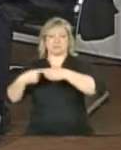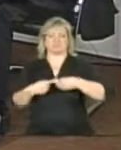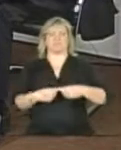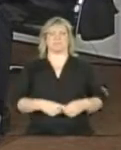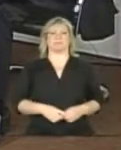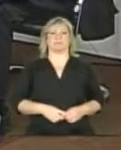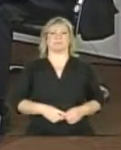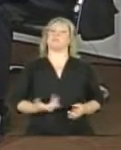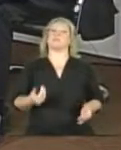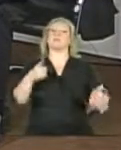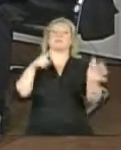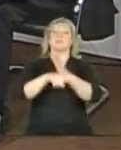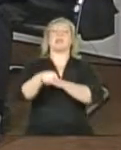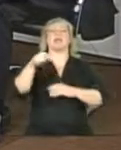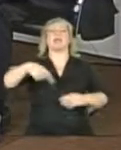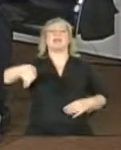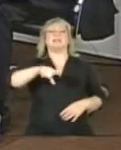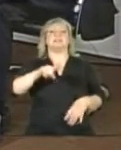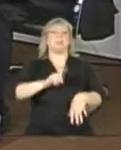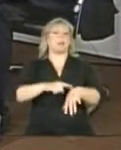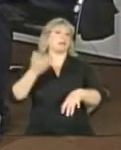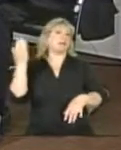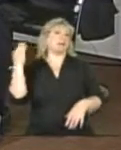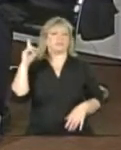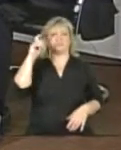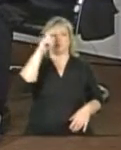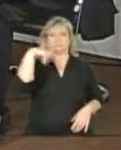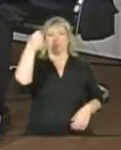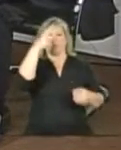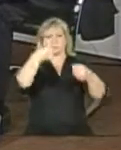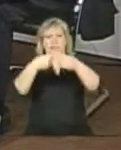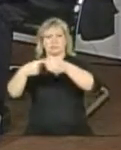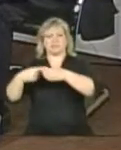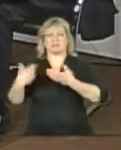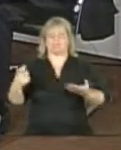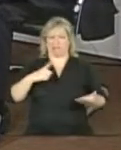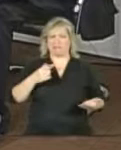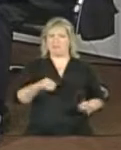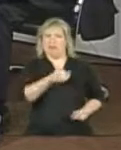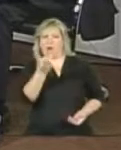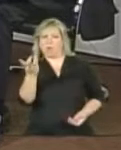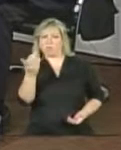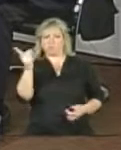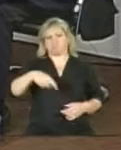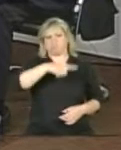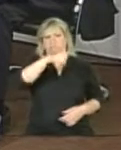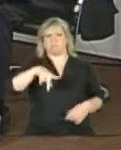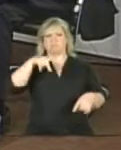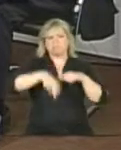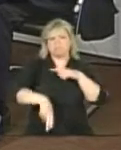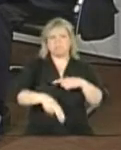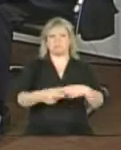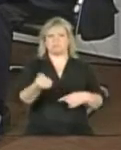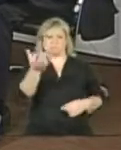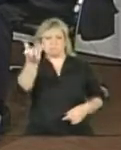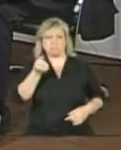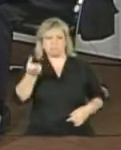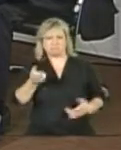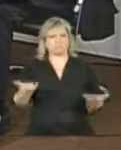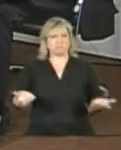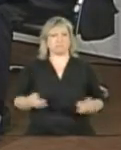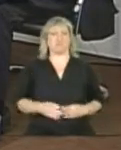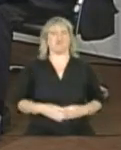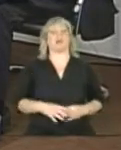que os municípios enfrentaram houve questões houve acontecimentos por exemplo em relação ao cancelamentos de benefícios é na verdade existem